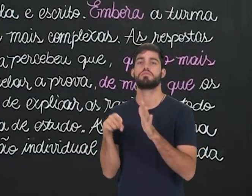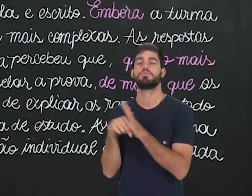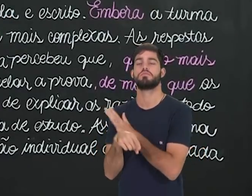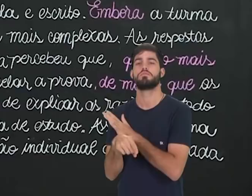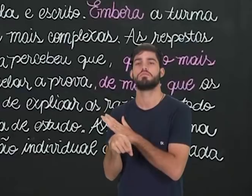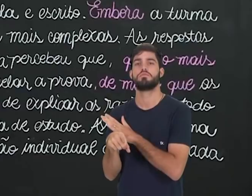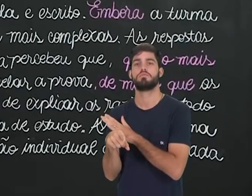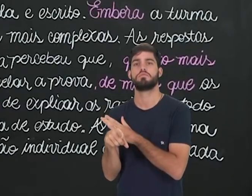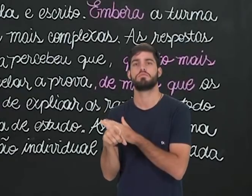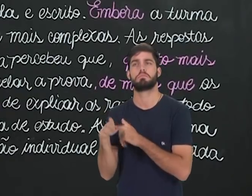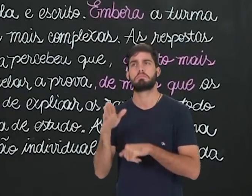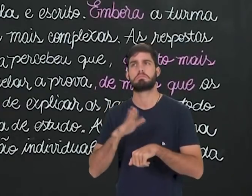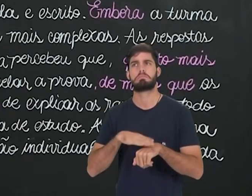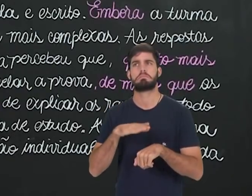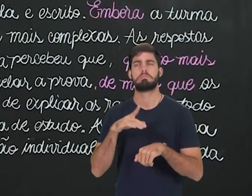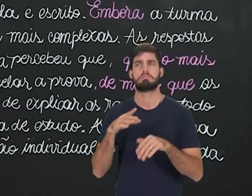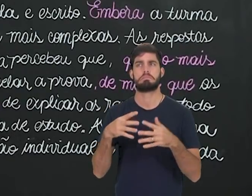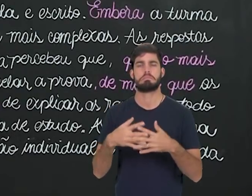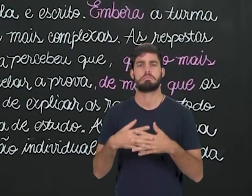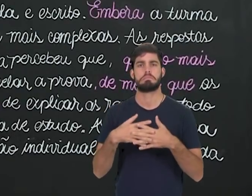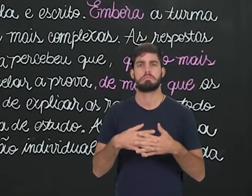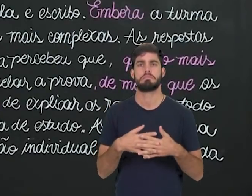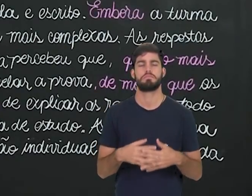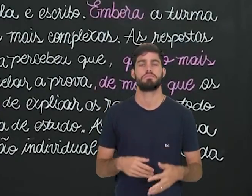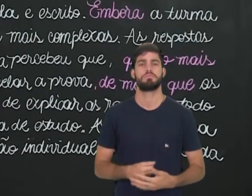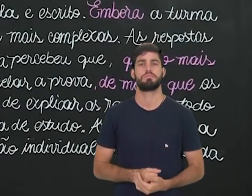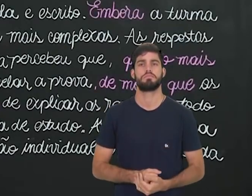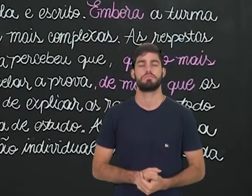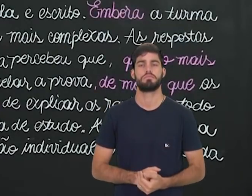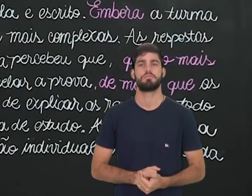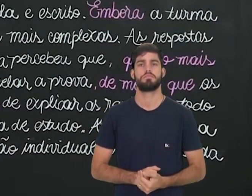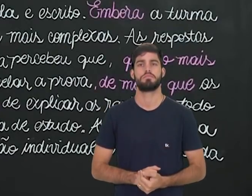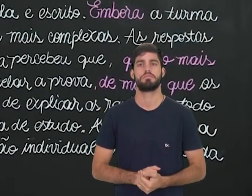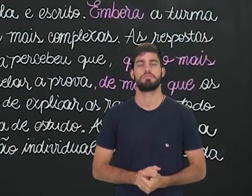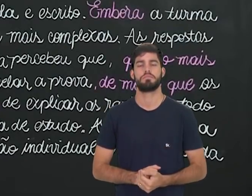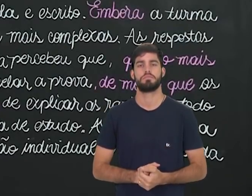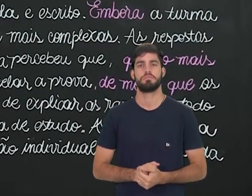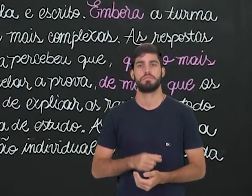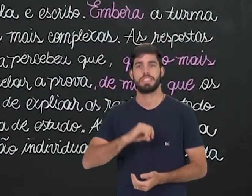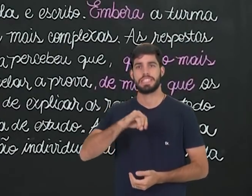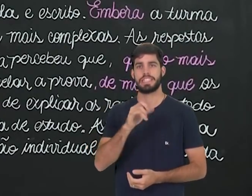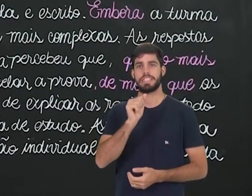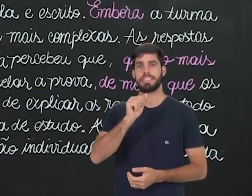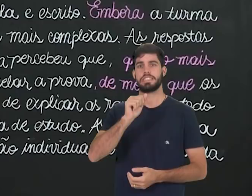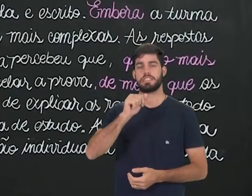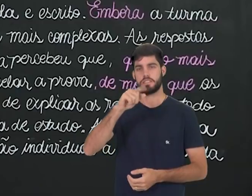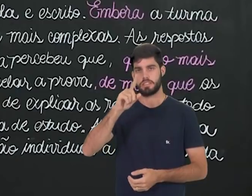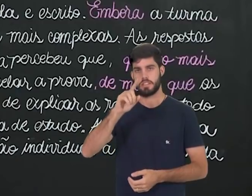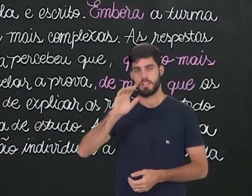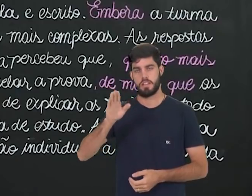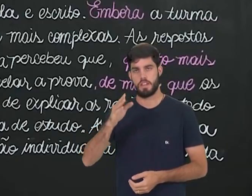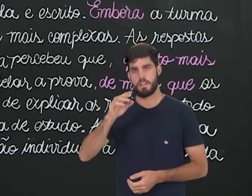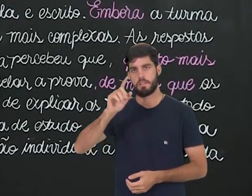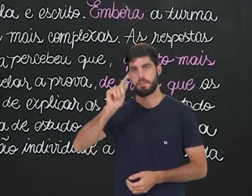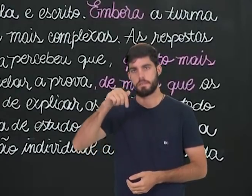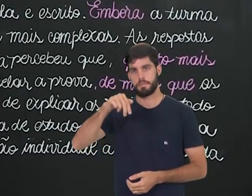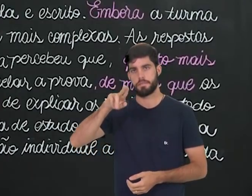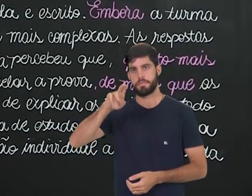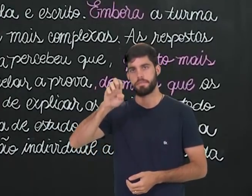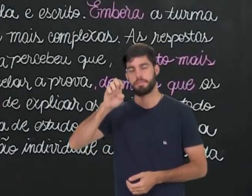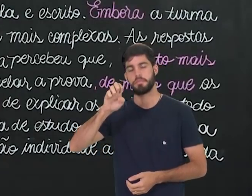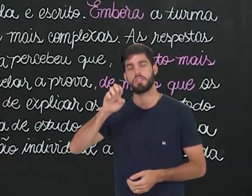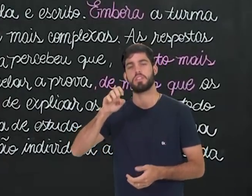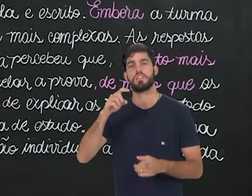mais complexas. Nesse caso, a partícula já que o conectivo já que nos ajuda a inserir